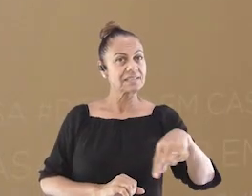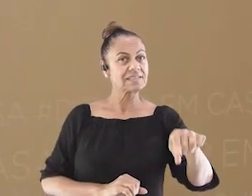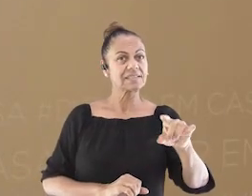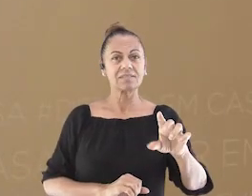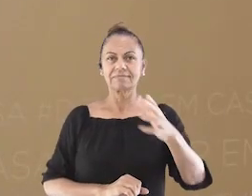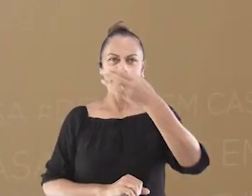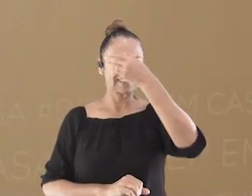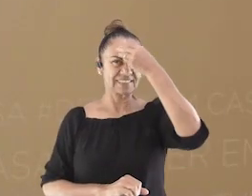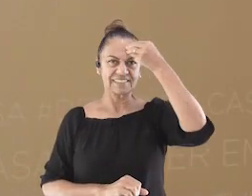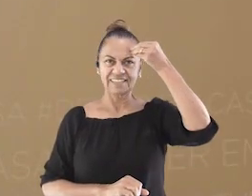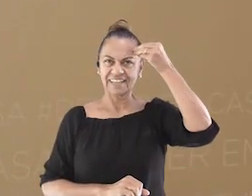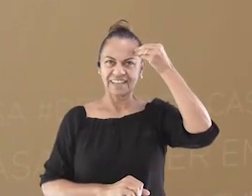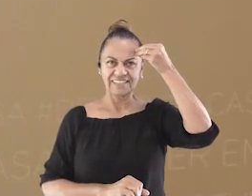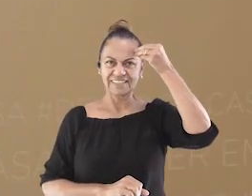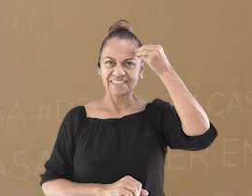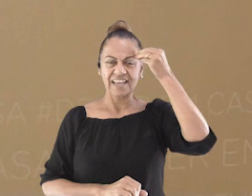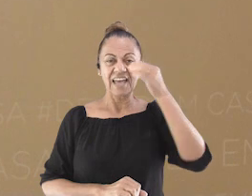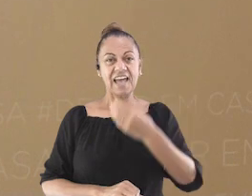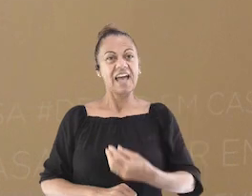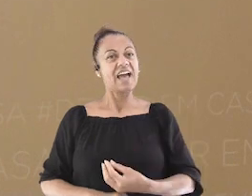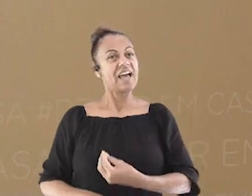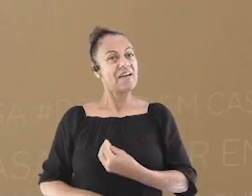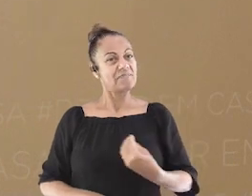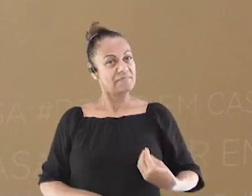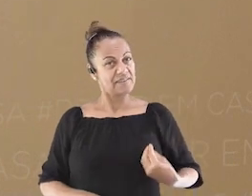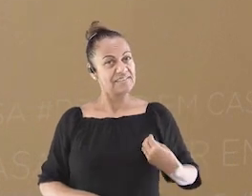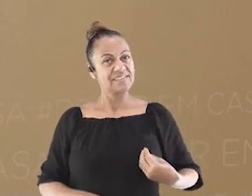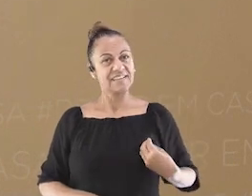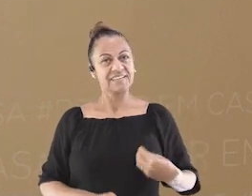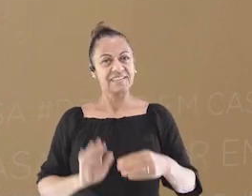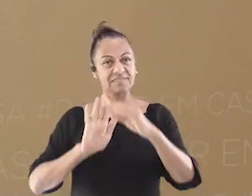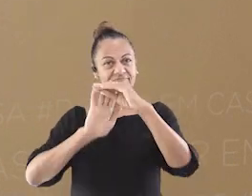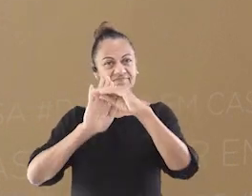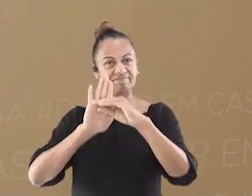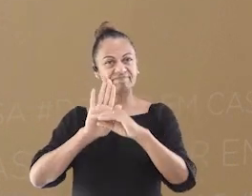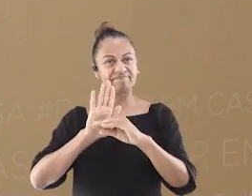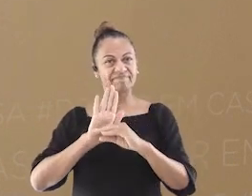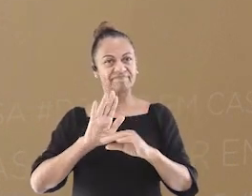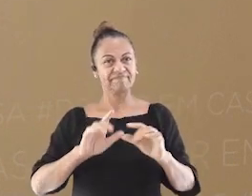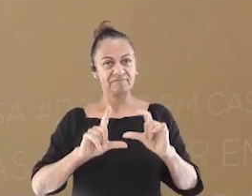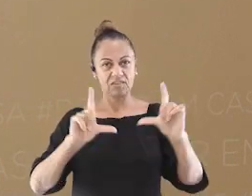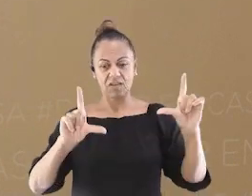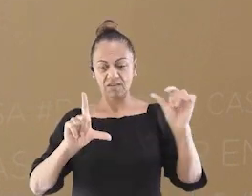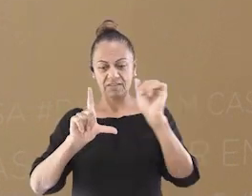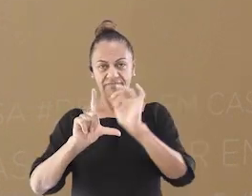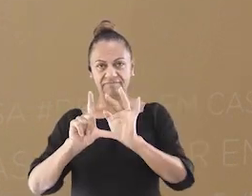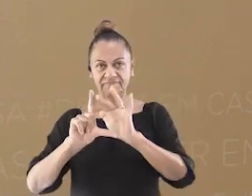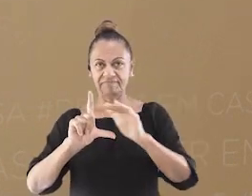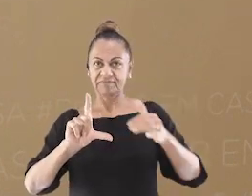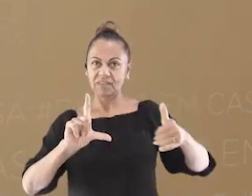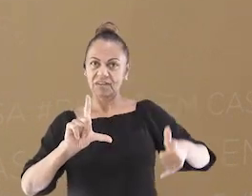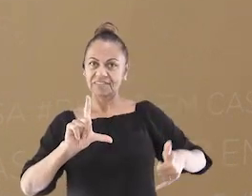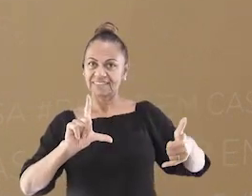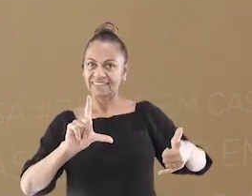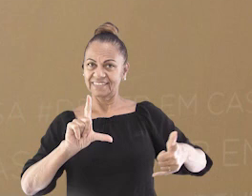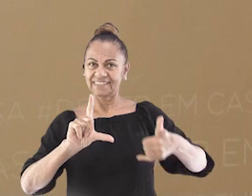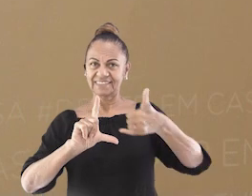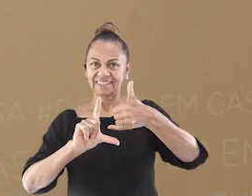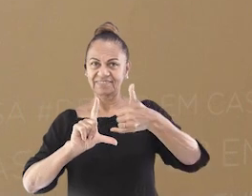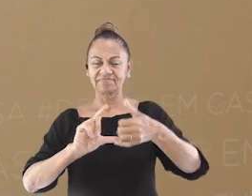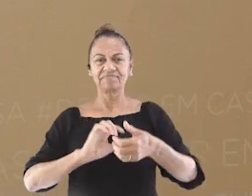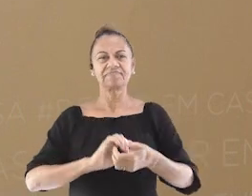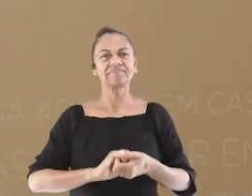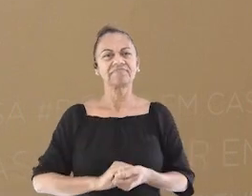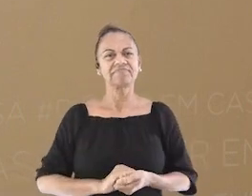Você não pode esquecer de registrar a sua presença usando esse QR Code que vai aparecer na sua tela com o seu celular.